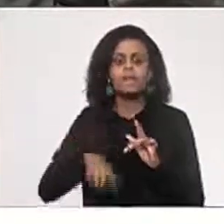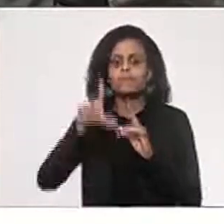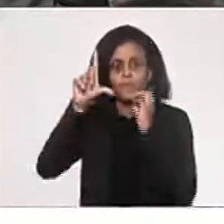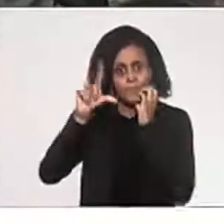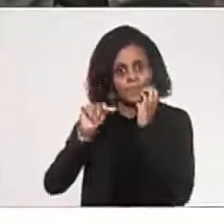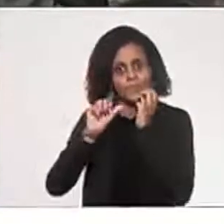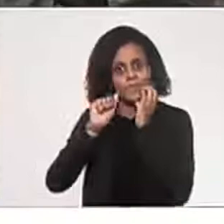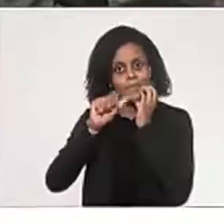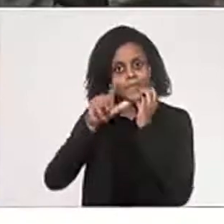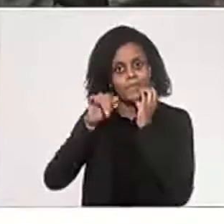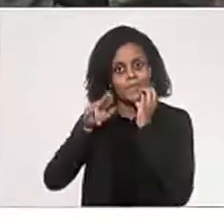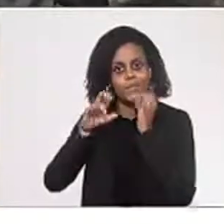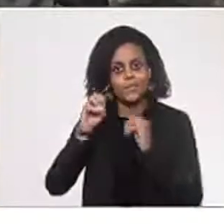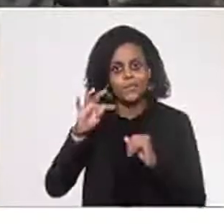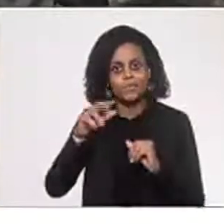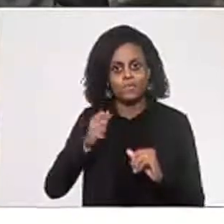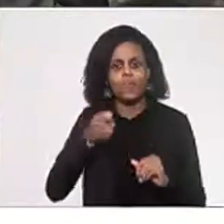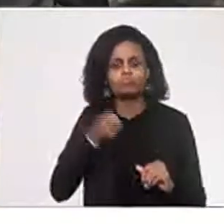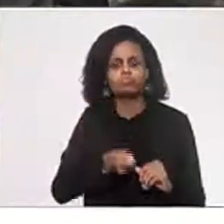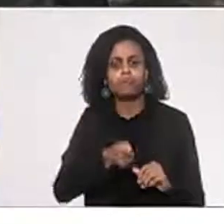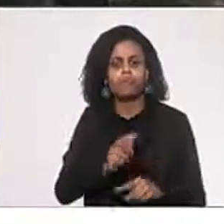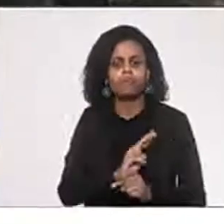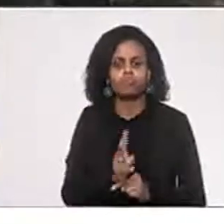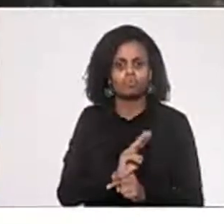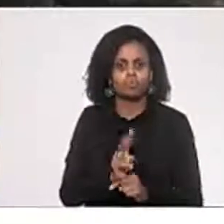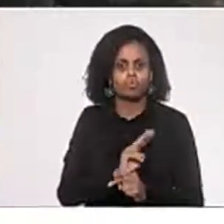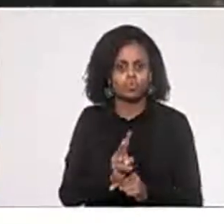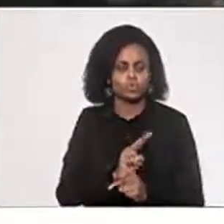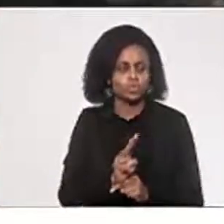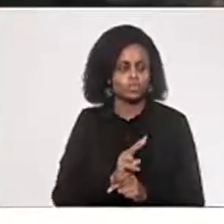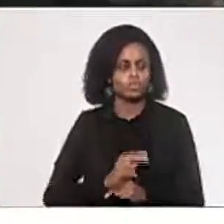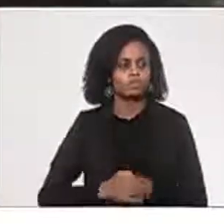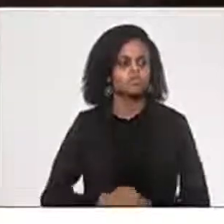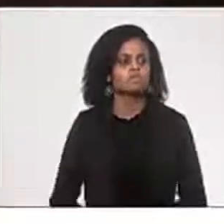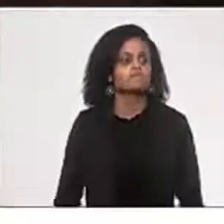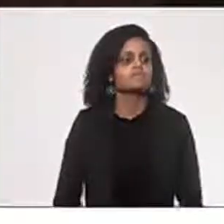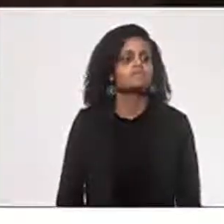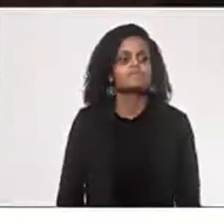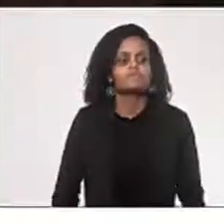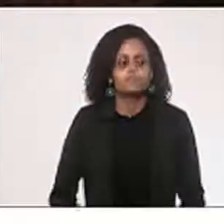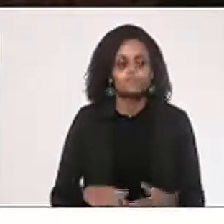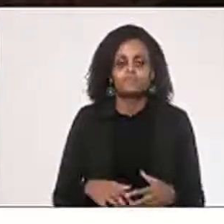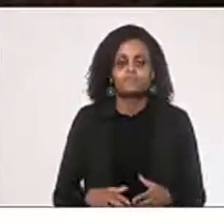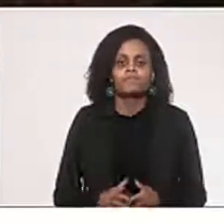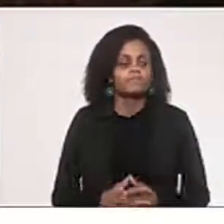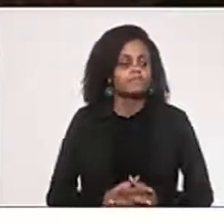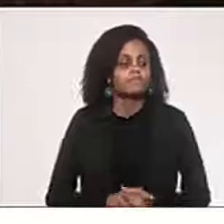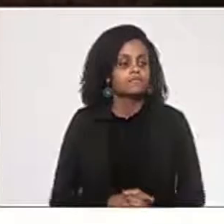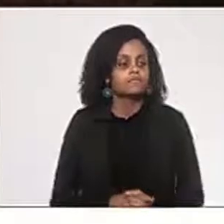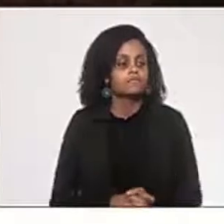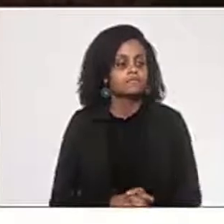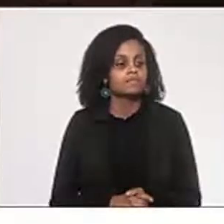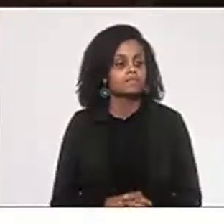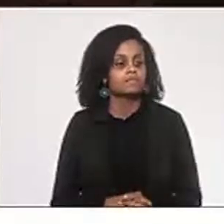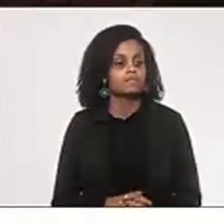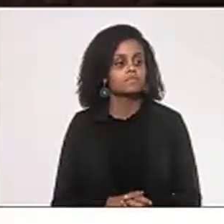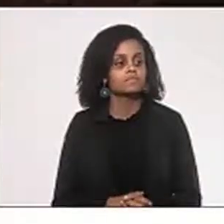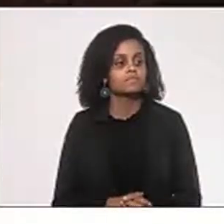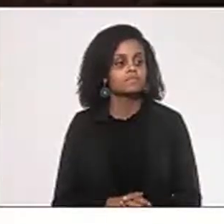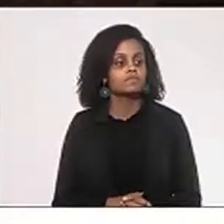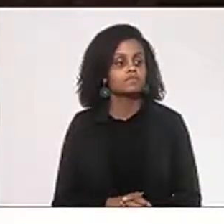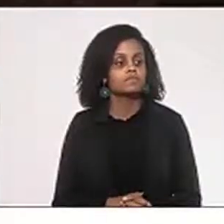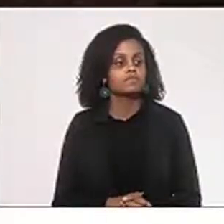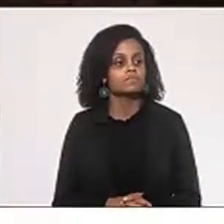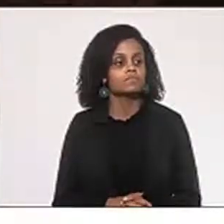alíquota, apertar na fiscalização para valorizar o nosso produto. Obrigado, senhor. Conselho da Paz, deputado